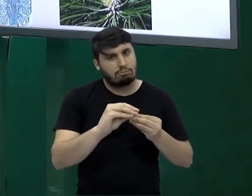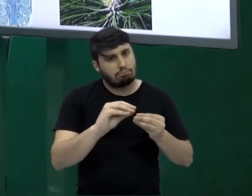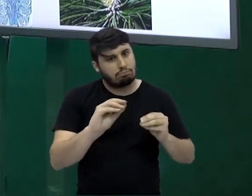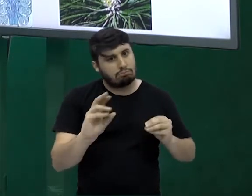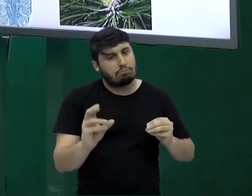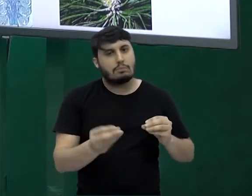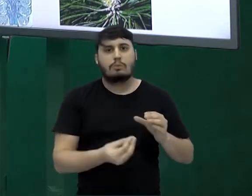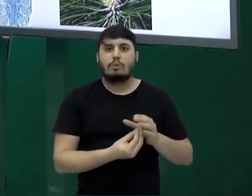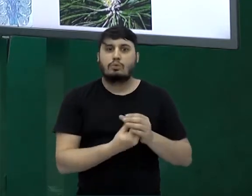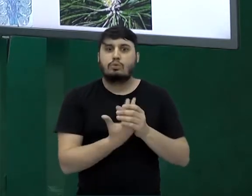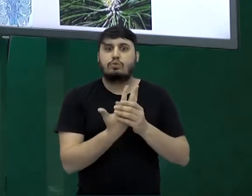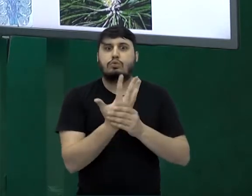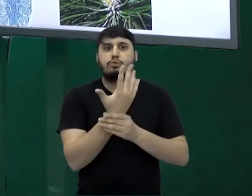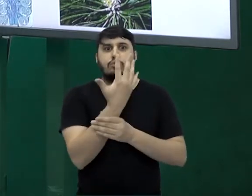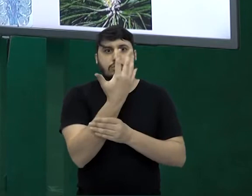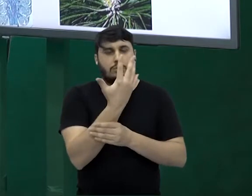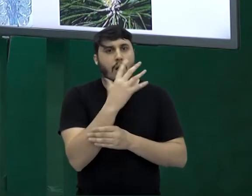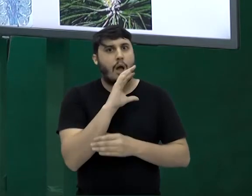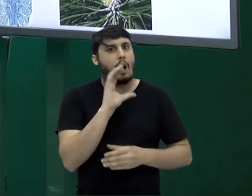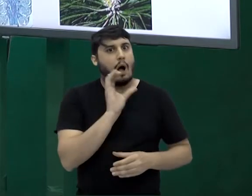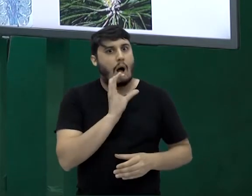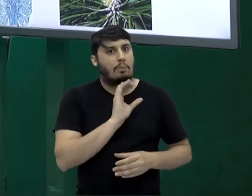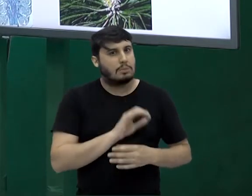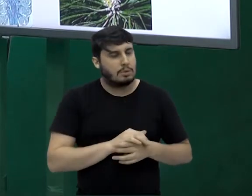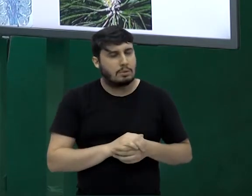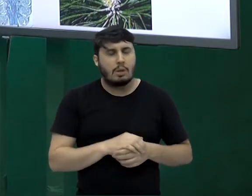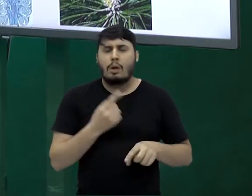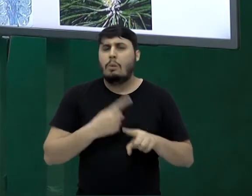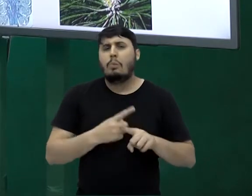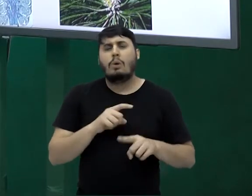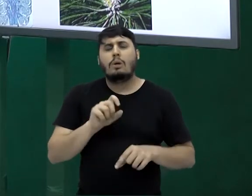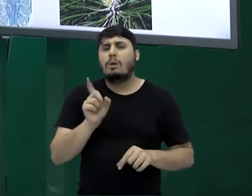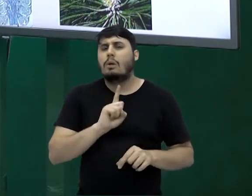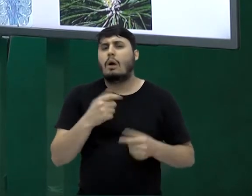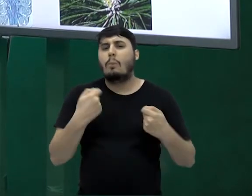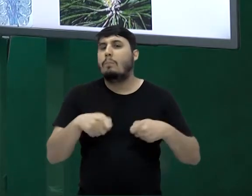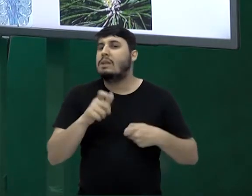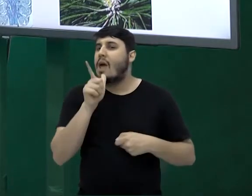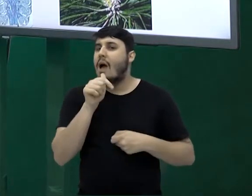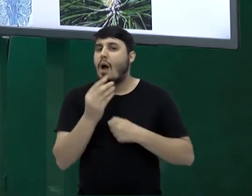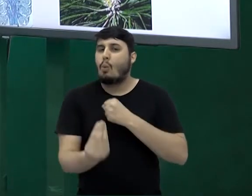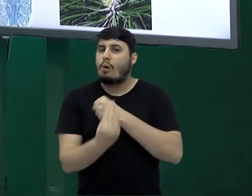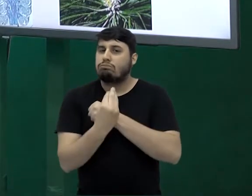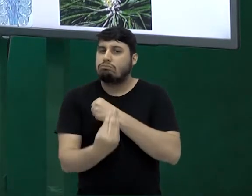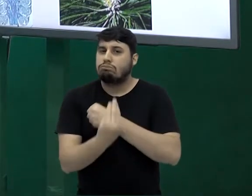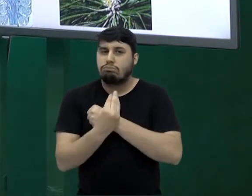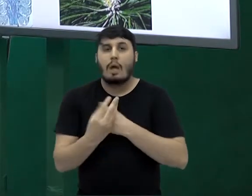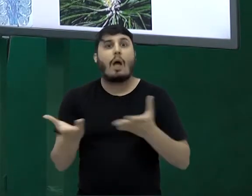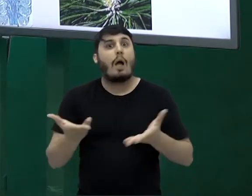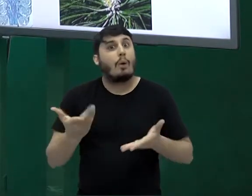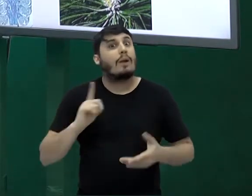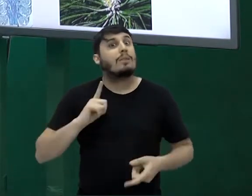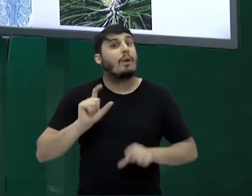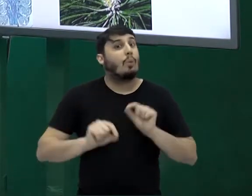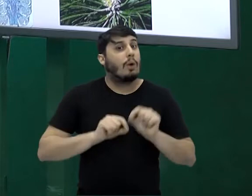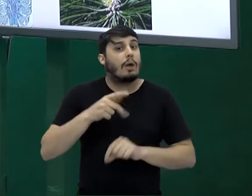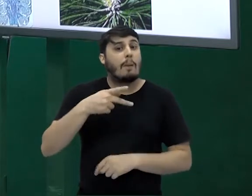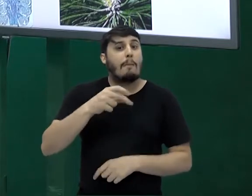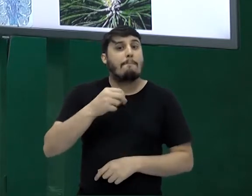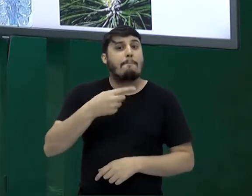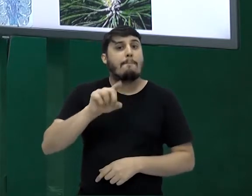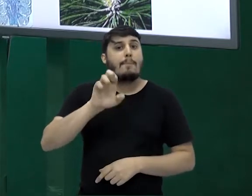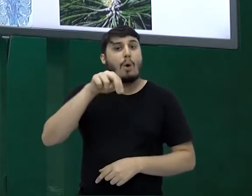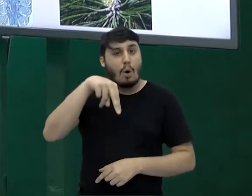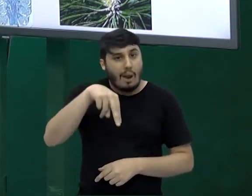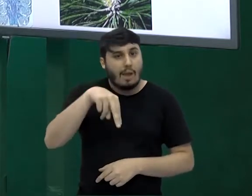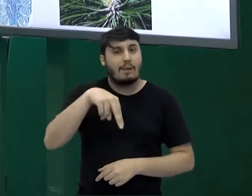lá para encontrar a célula reprodutiva feminina. Ou seja, ao invés de precisar ter água para essa célula chegar aqui,